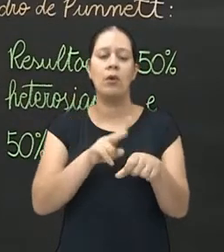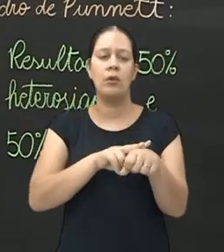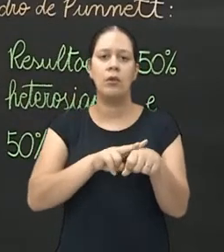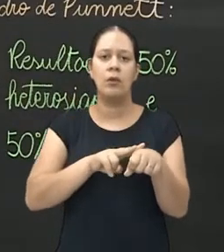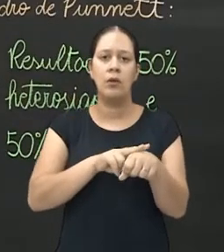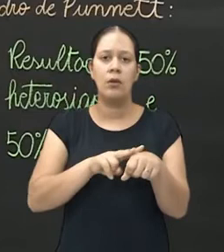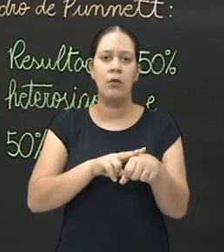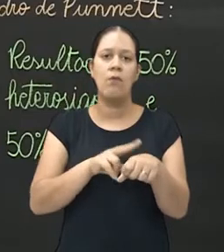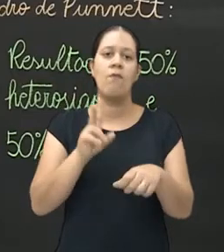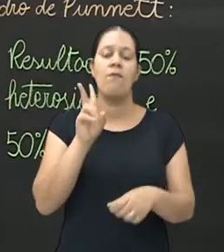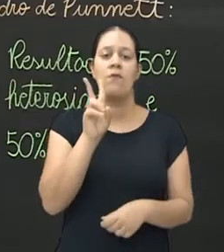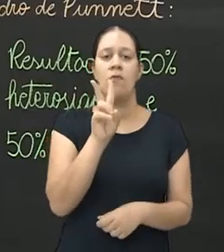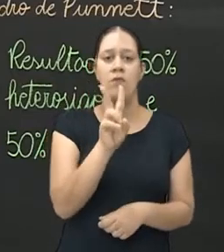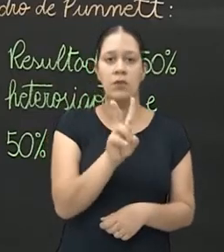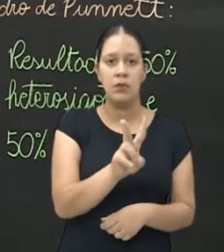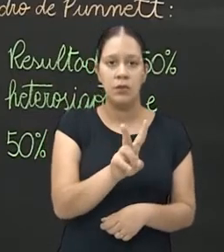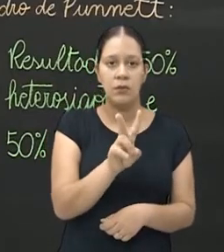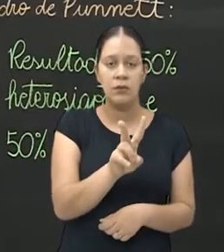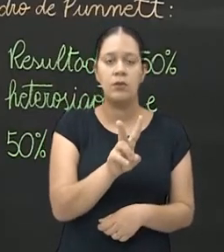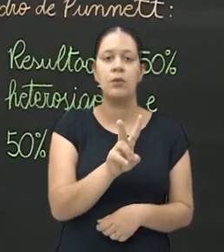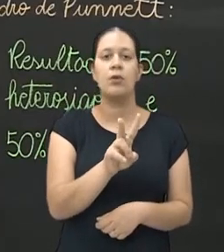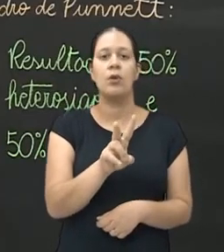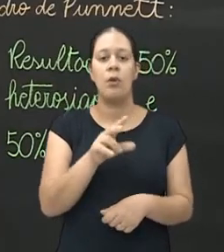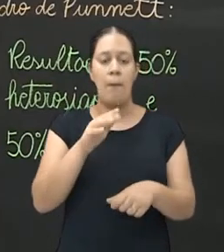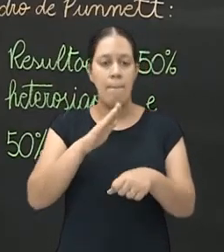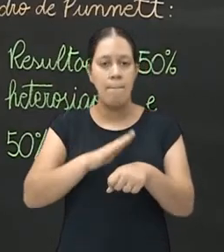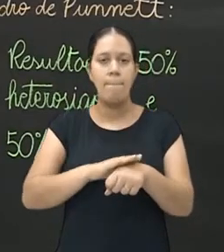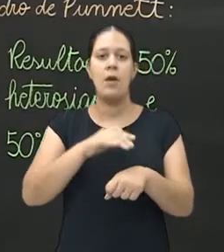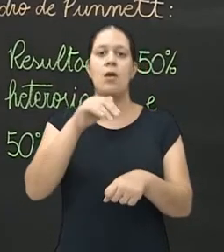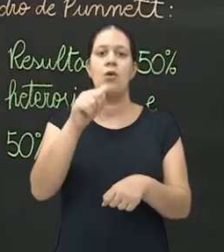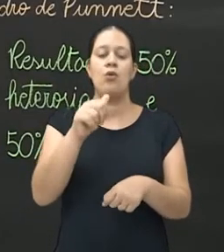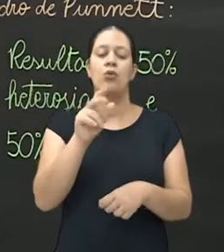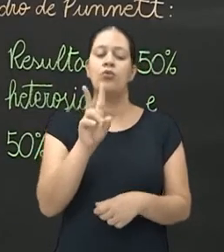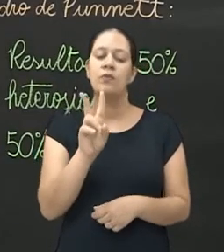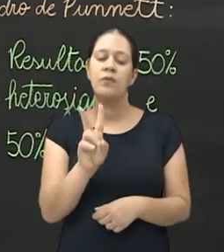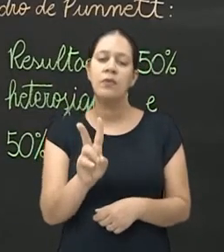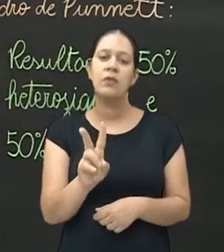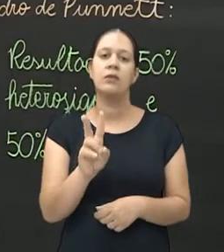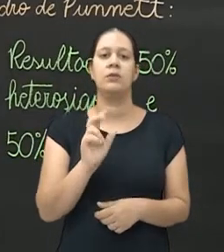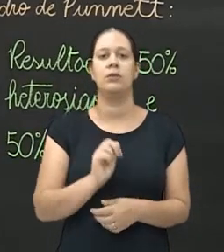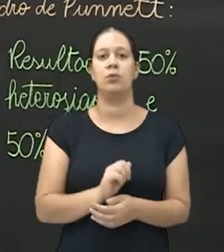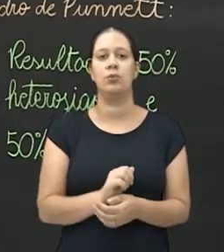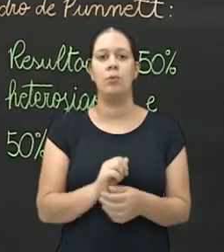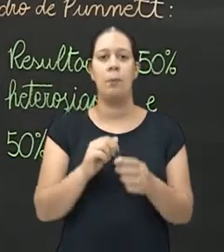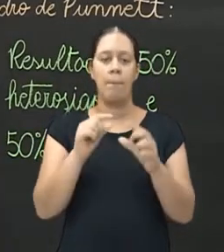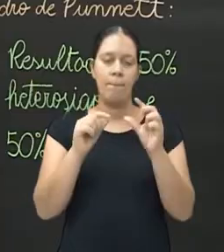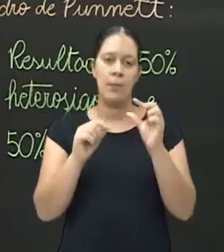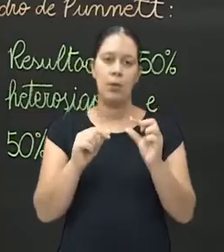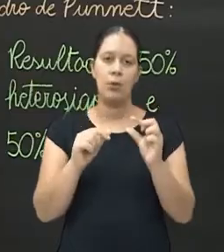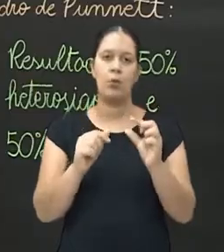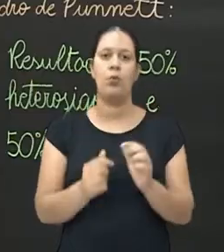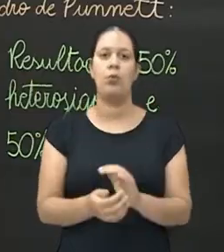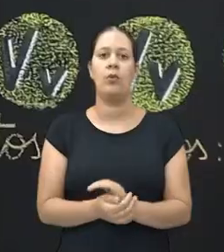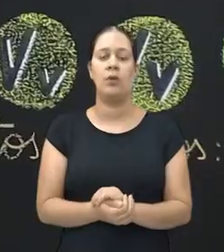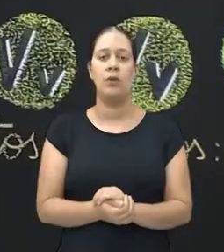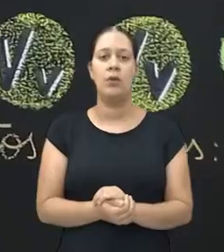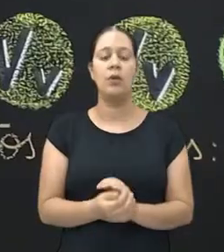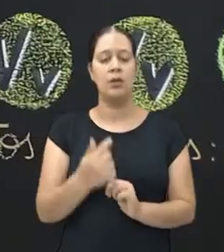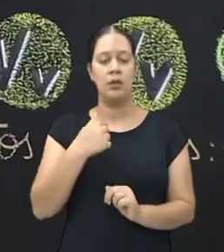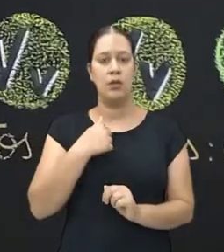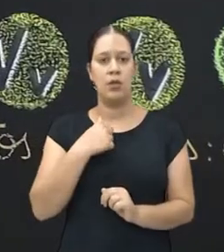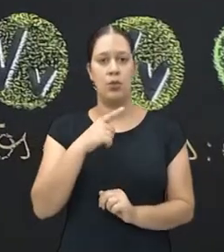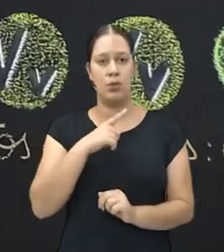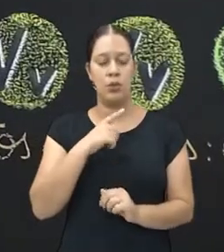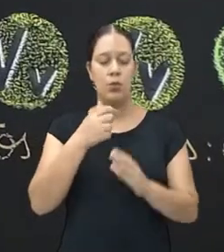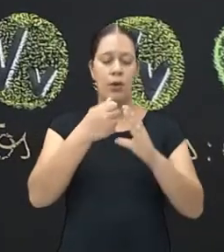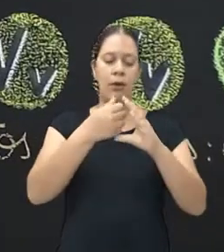o Vzão domina sobre o Vzinho. Você, entendi. Então, eu recebi uma